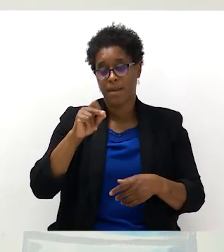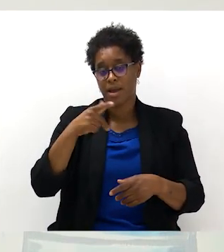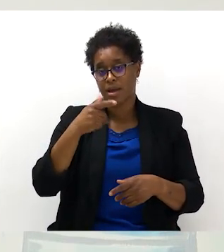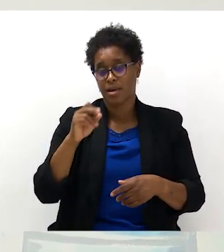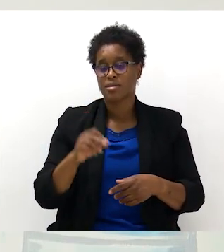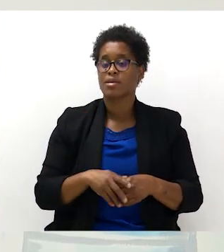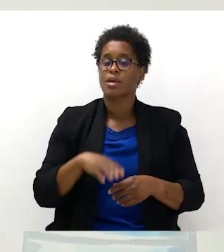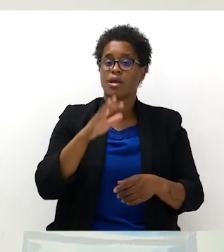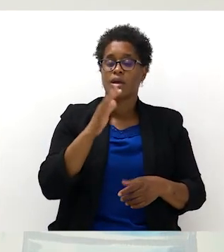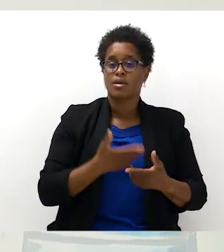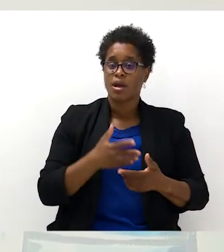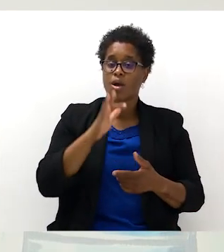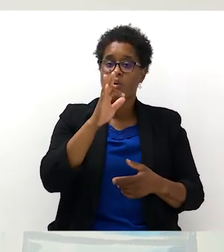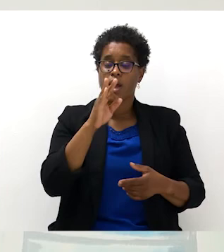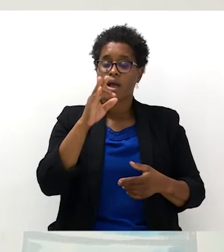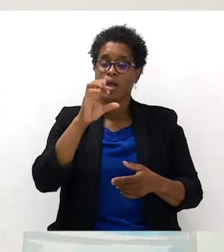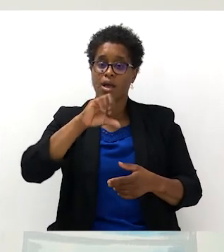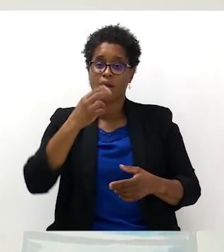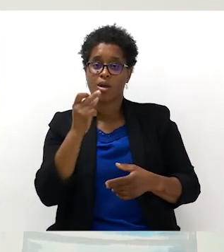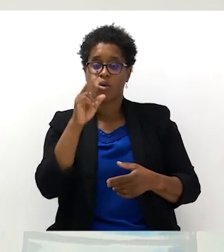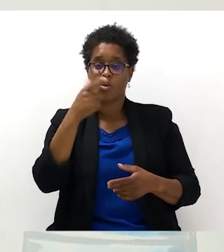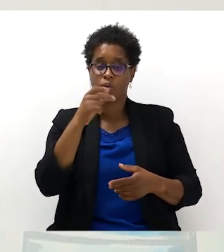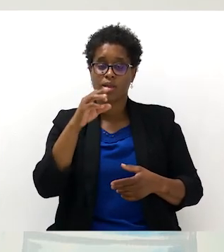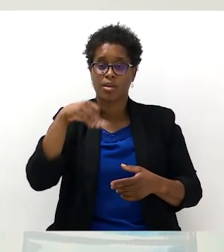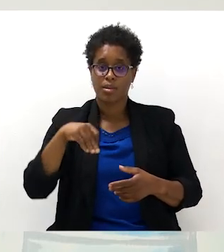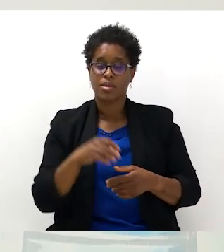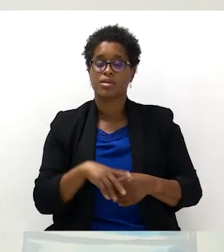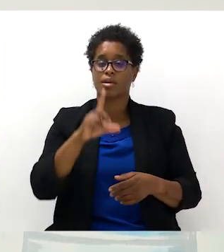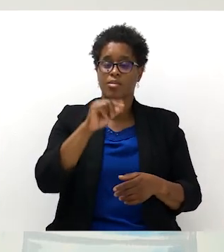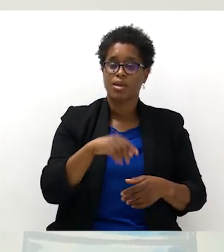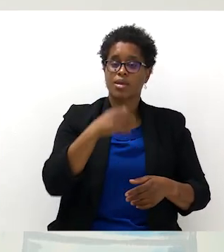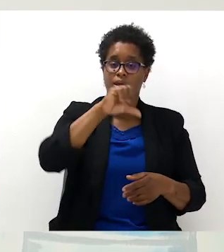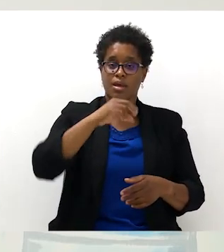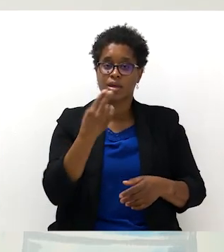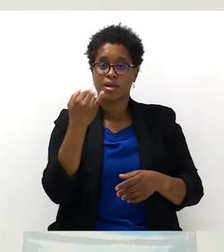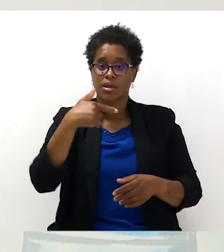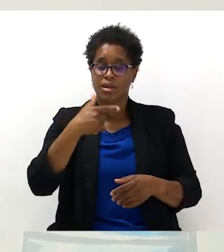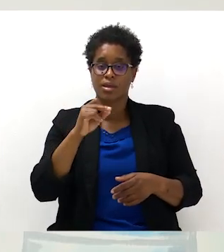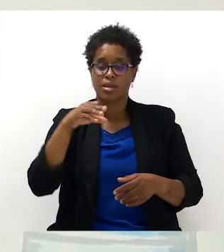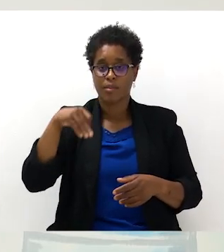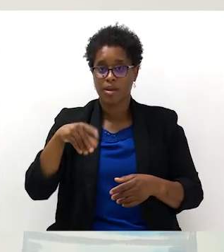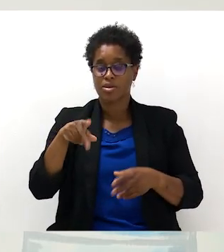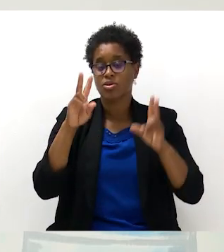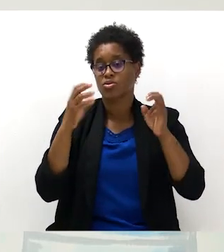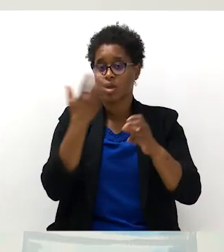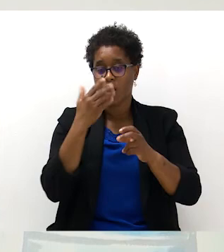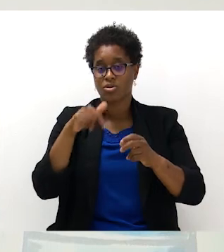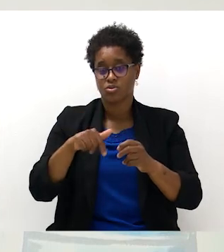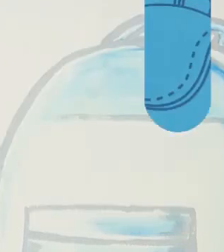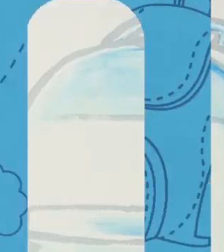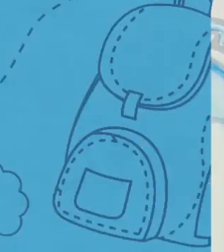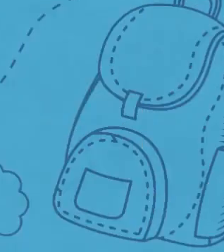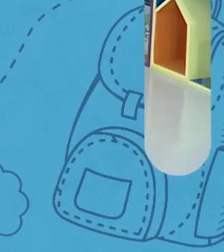a quarta parte e também a quinta parte. Foi isso o assunto da aula de